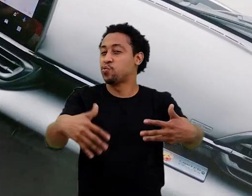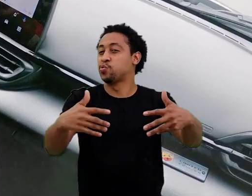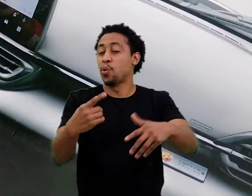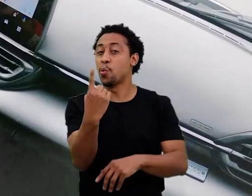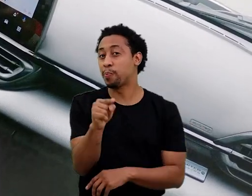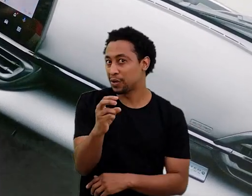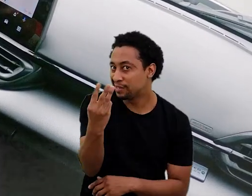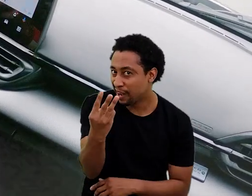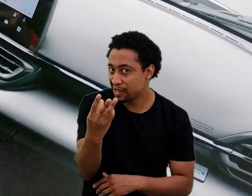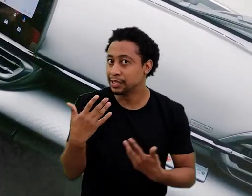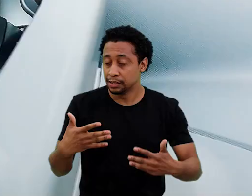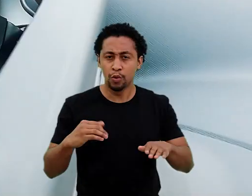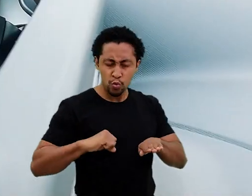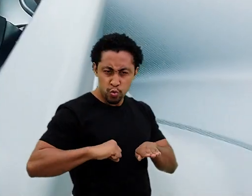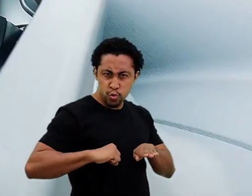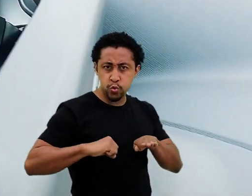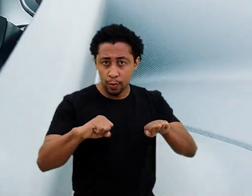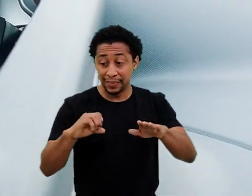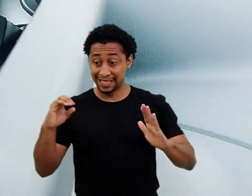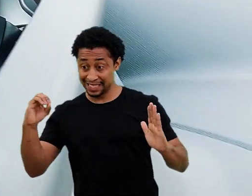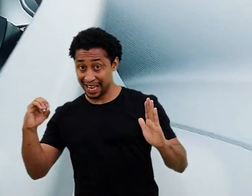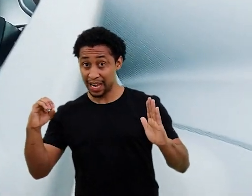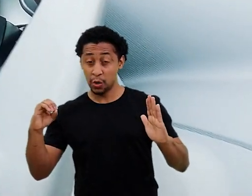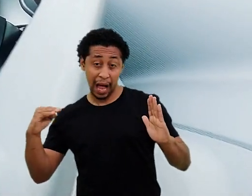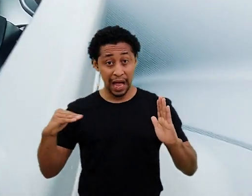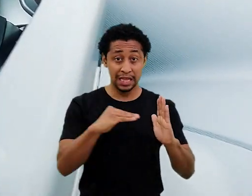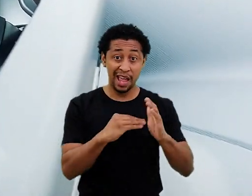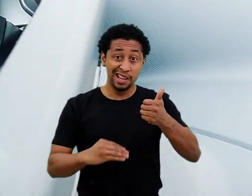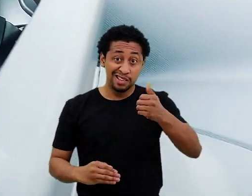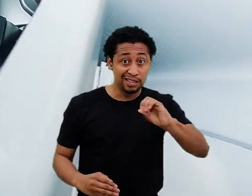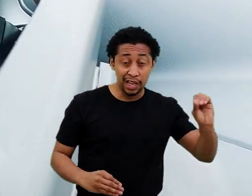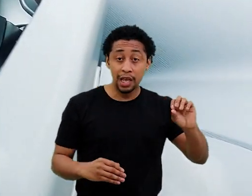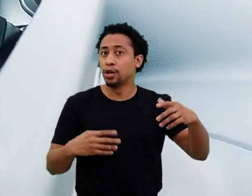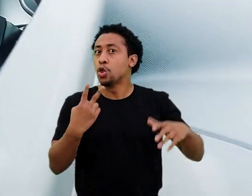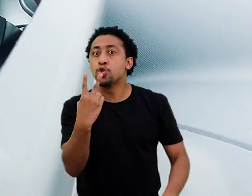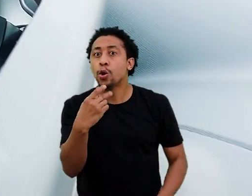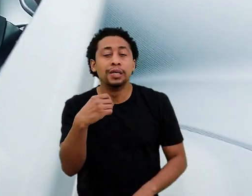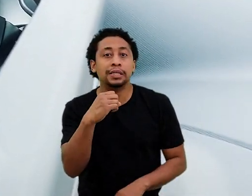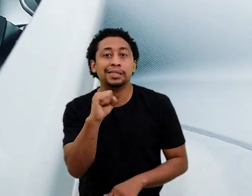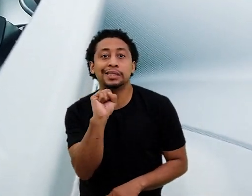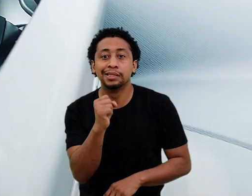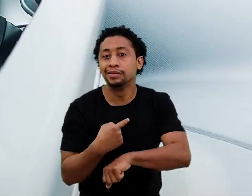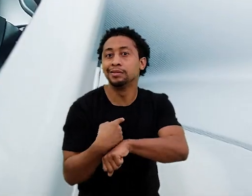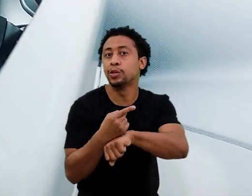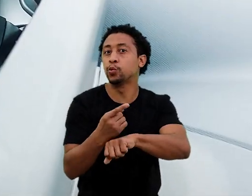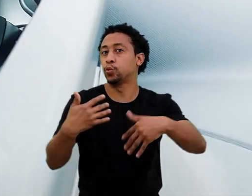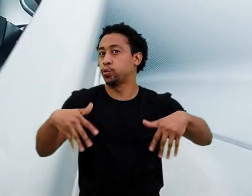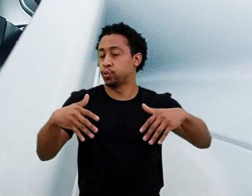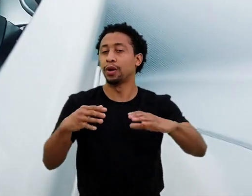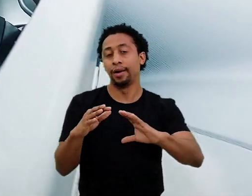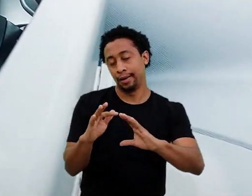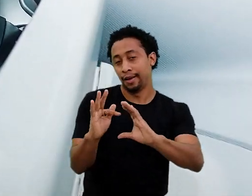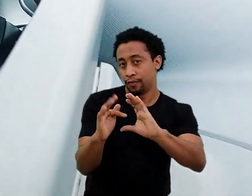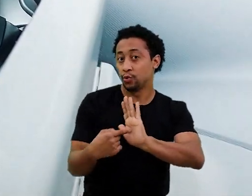E esse exato aqui é um 0 a 100 em 8,2 segundos, de acordo com a ficha técnica da Fiat. Lógico que a gente tem uma situação